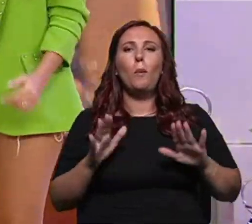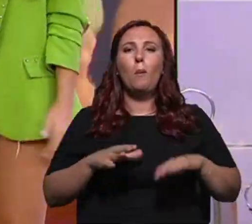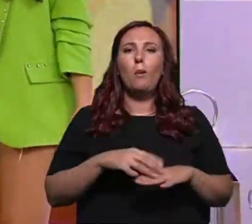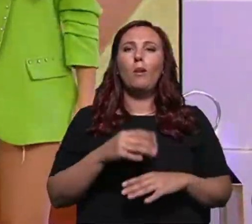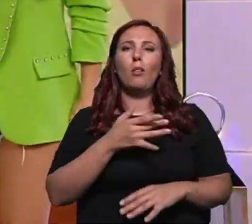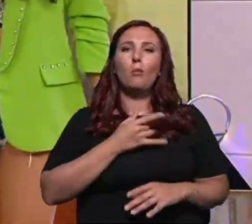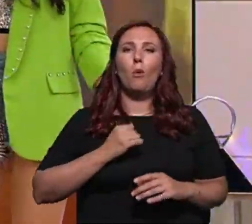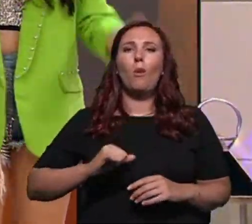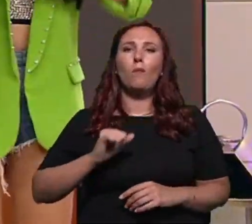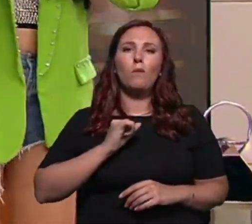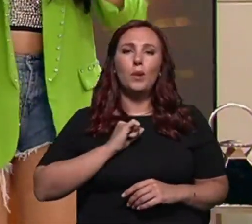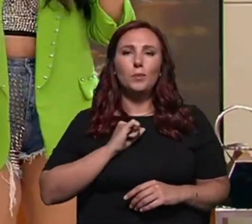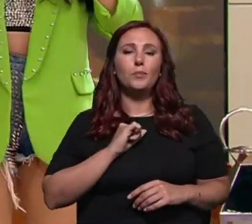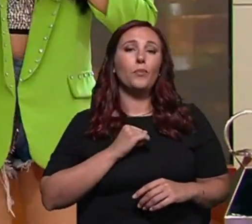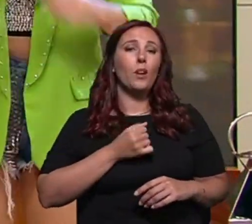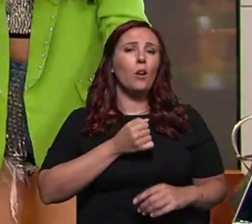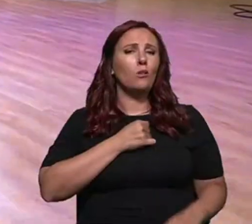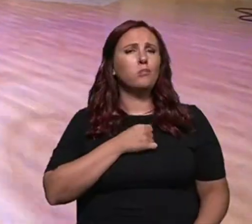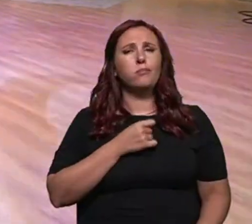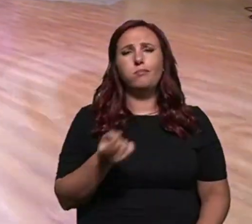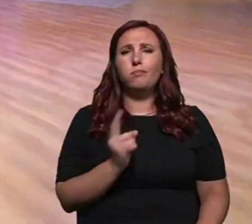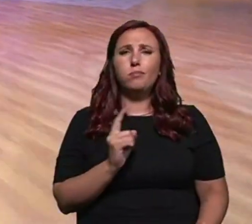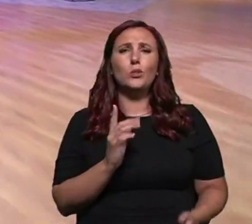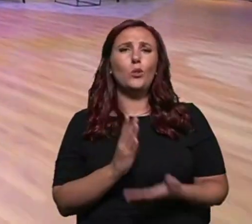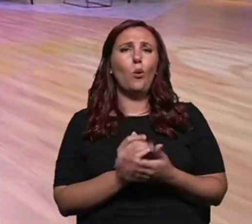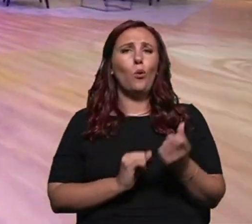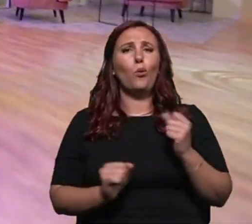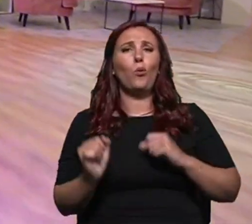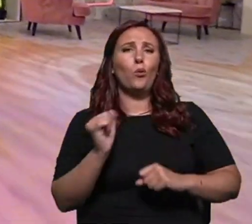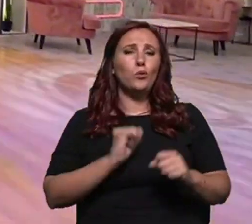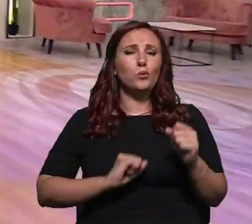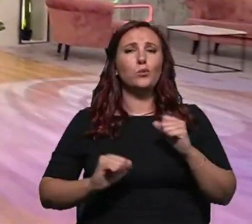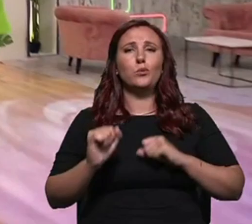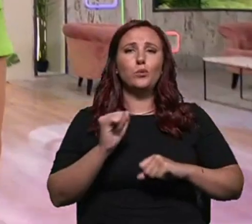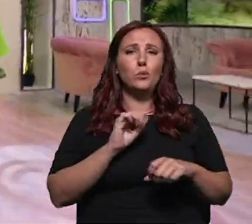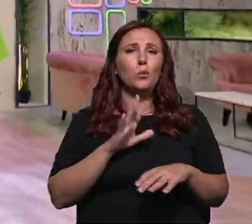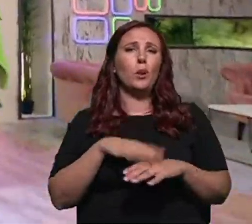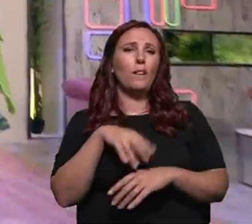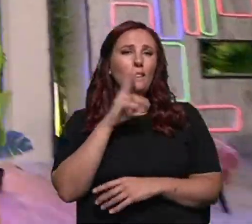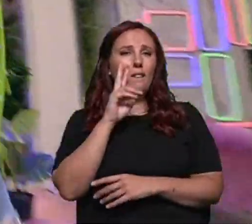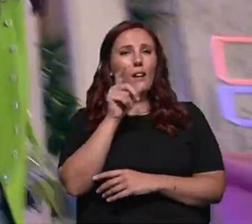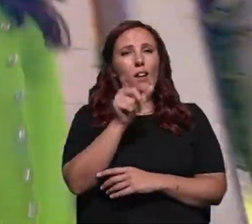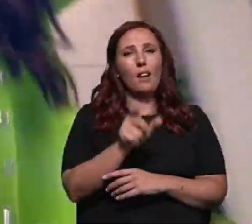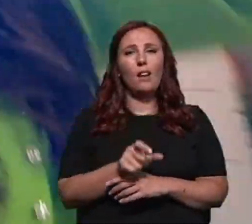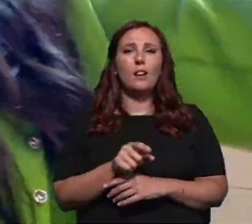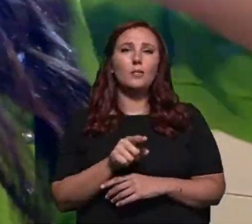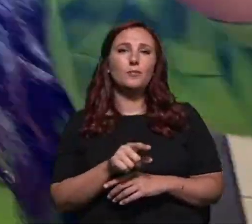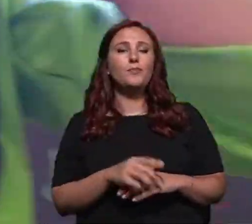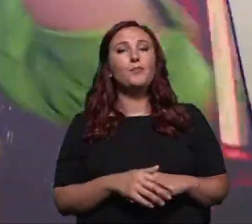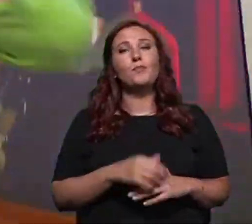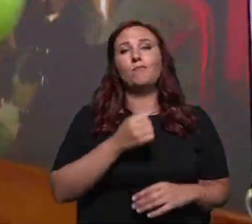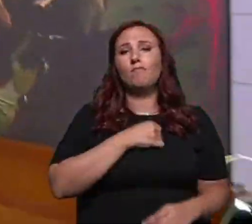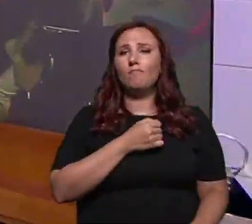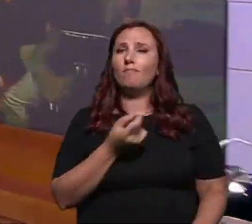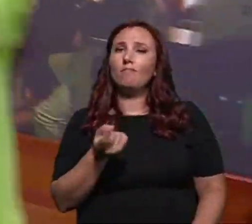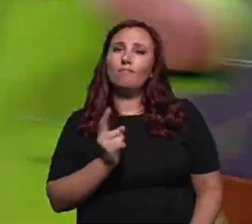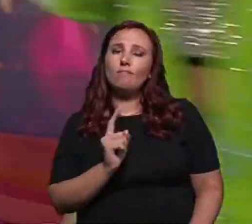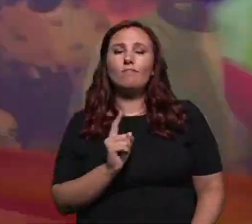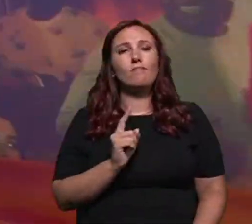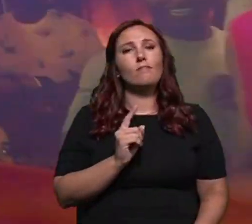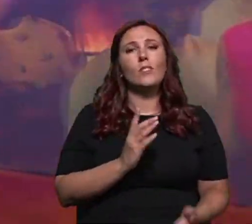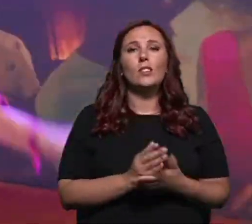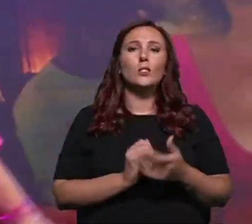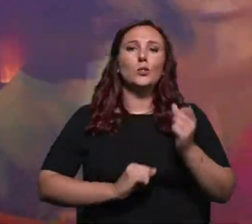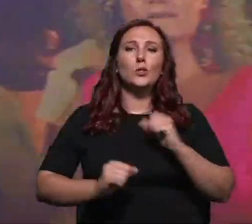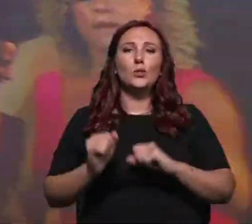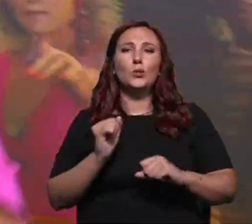nosso amor meu coração não vai S samba S samba para te ver meu coração não bate